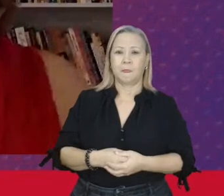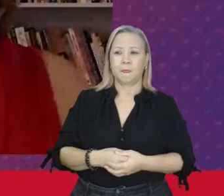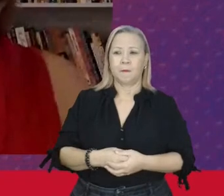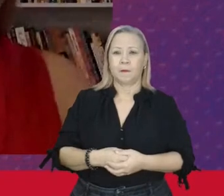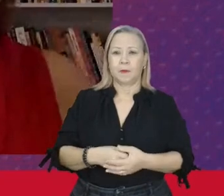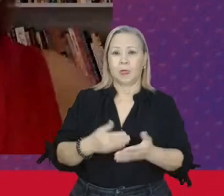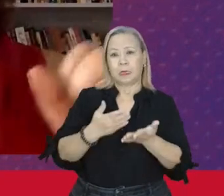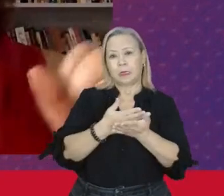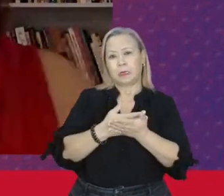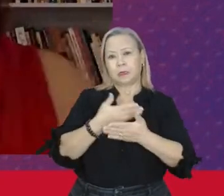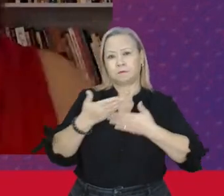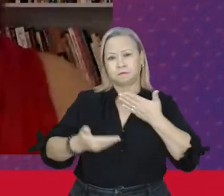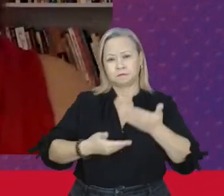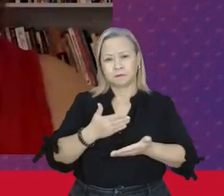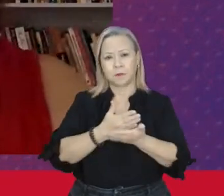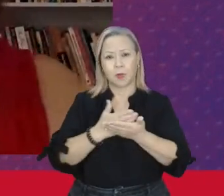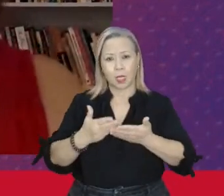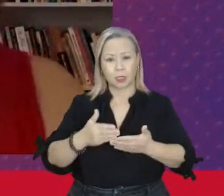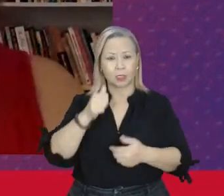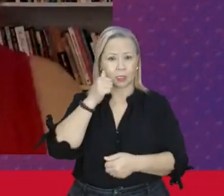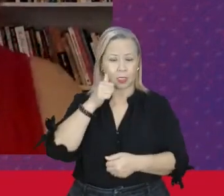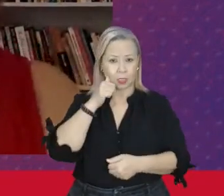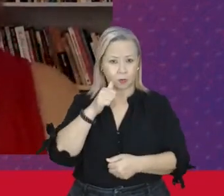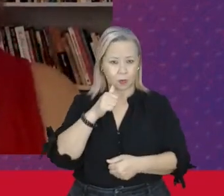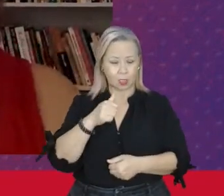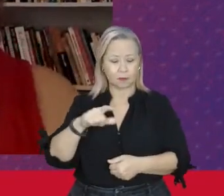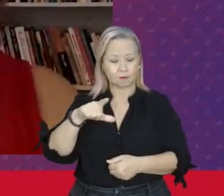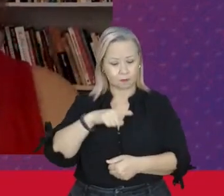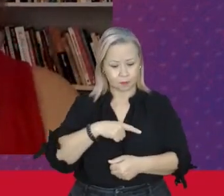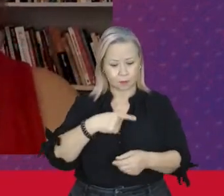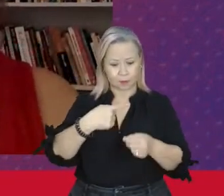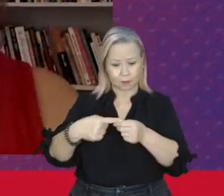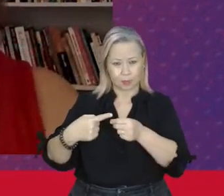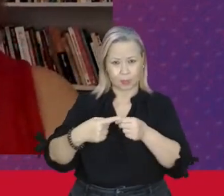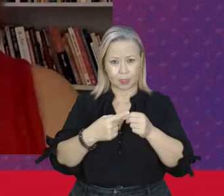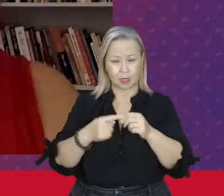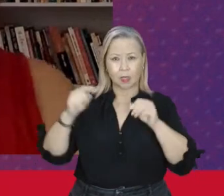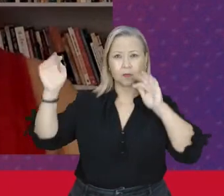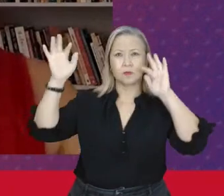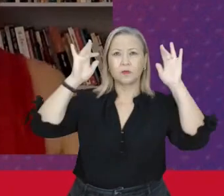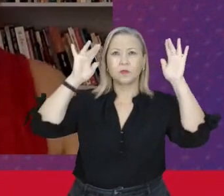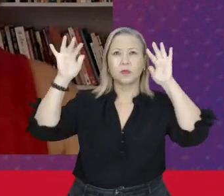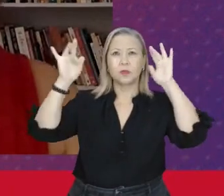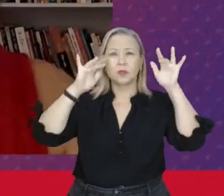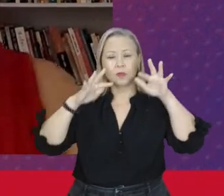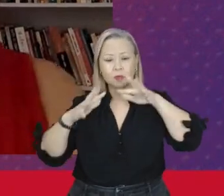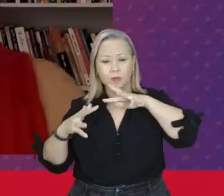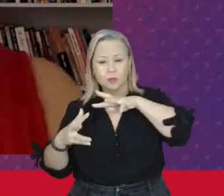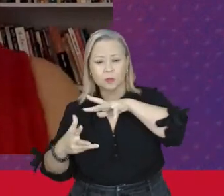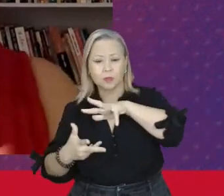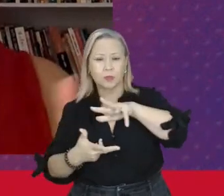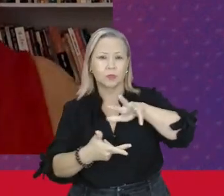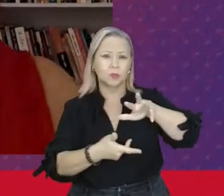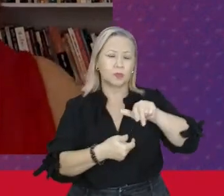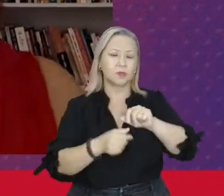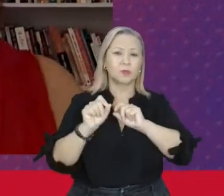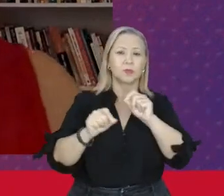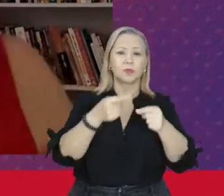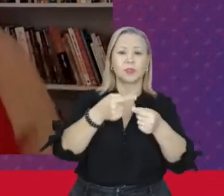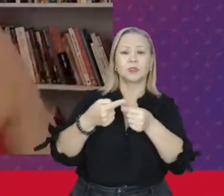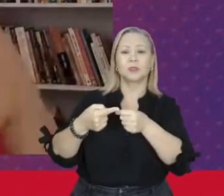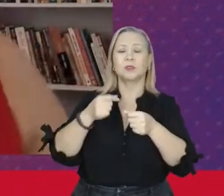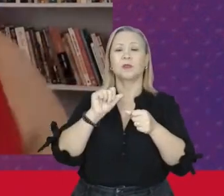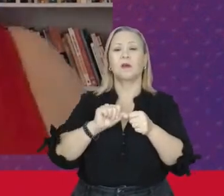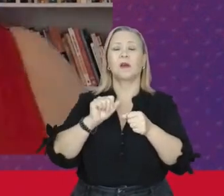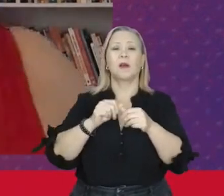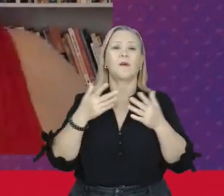das mulheres. Então, há na cidade, hoje em dia, uma ilusão do universalismo, de que a cidade é